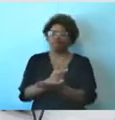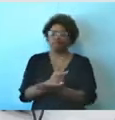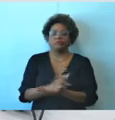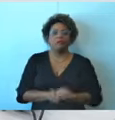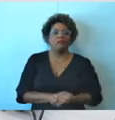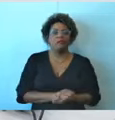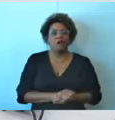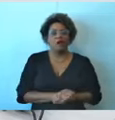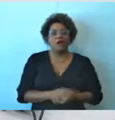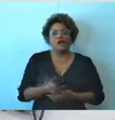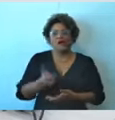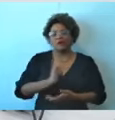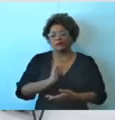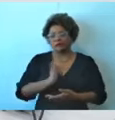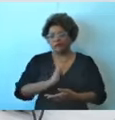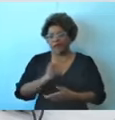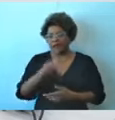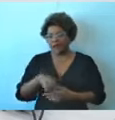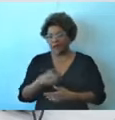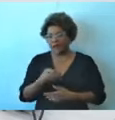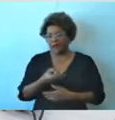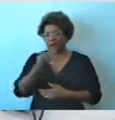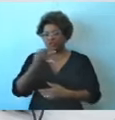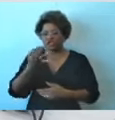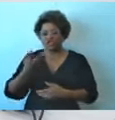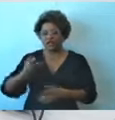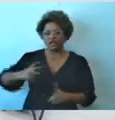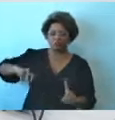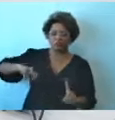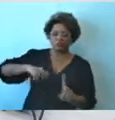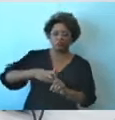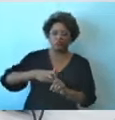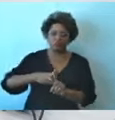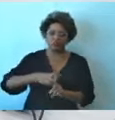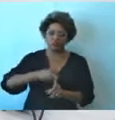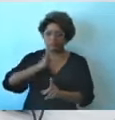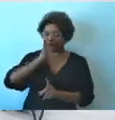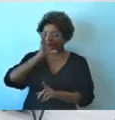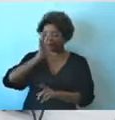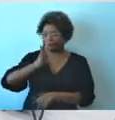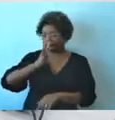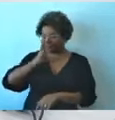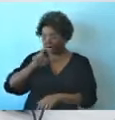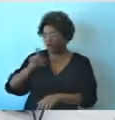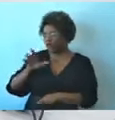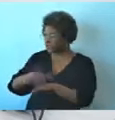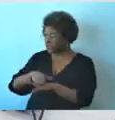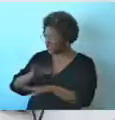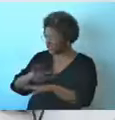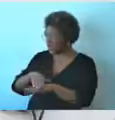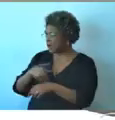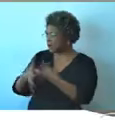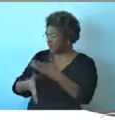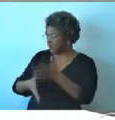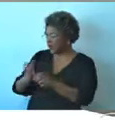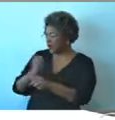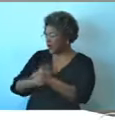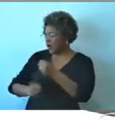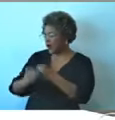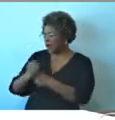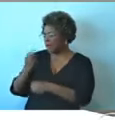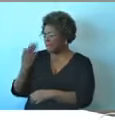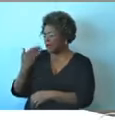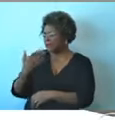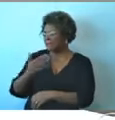um número de acidentes enorme, você mesmo citou do ano passado, nessa faixa de 15 mil